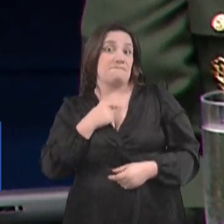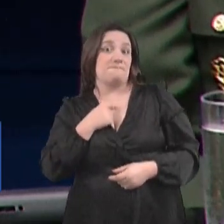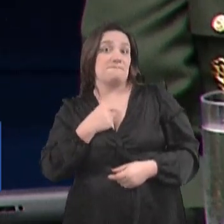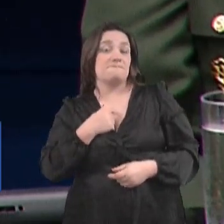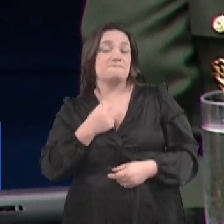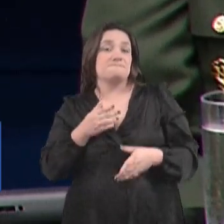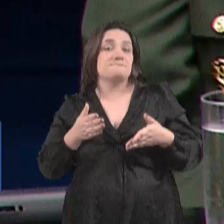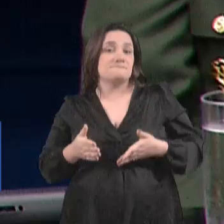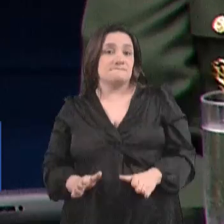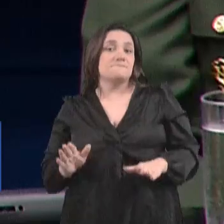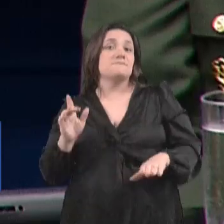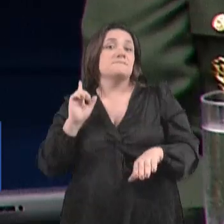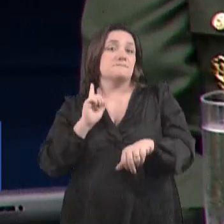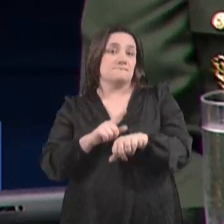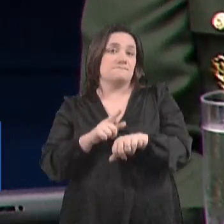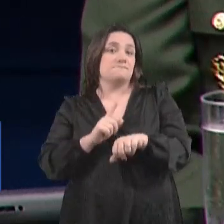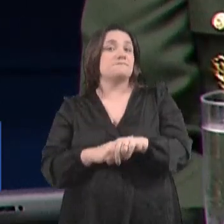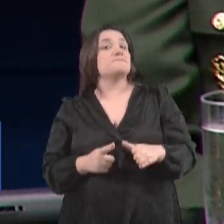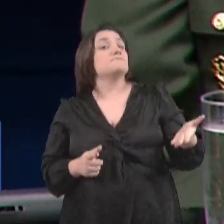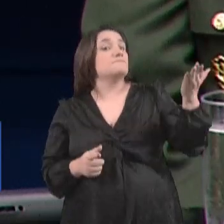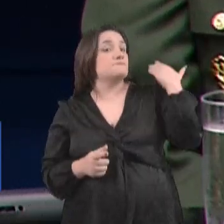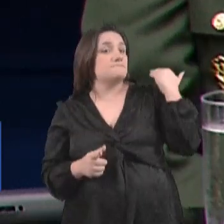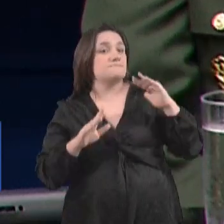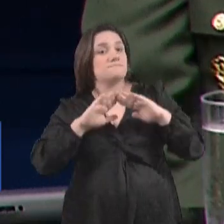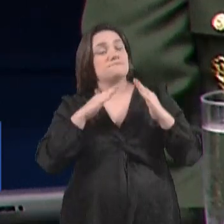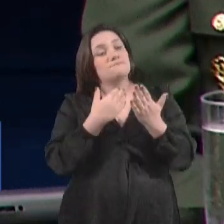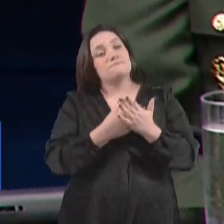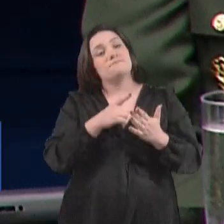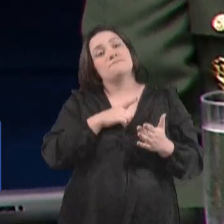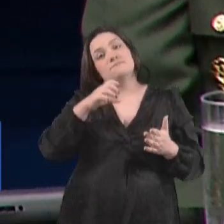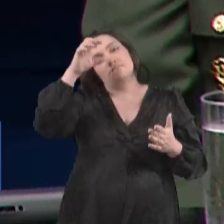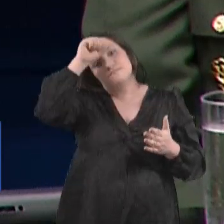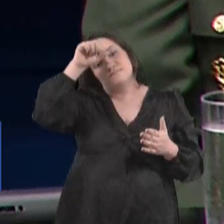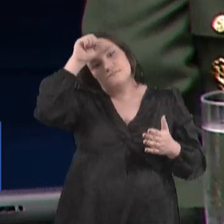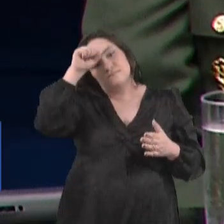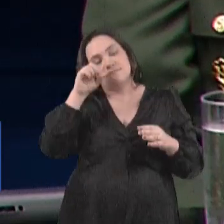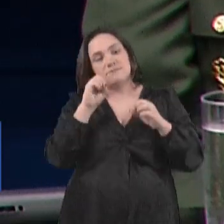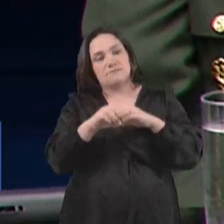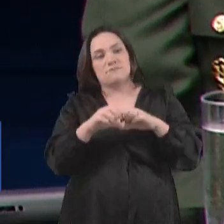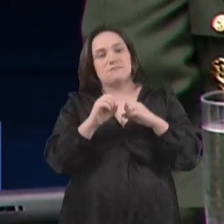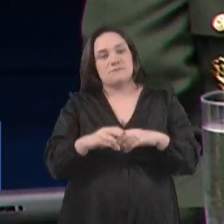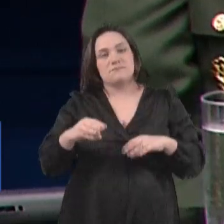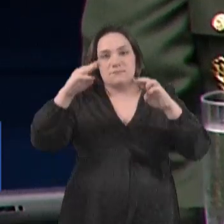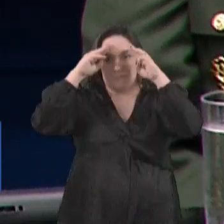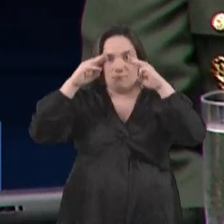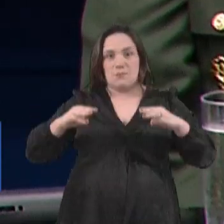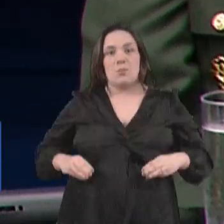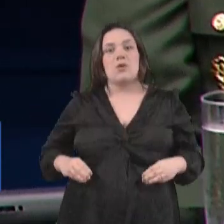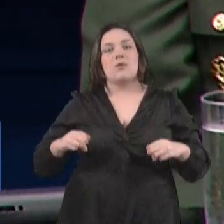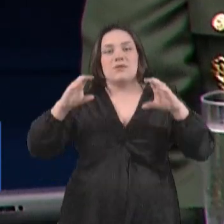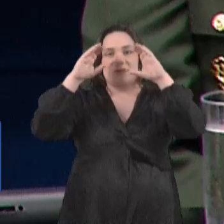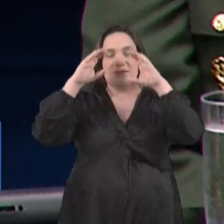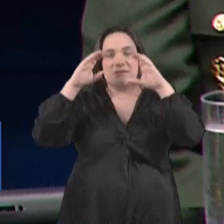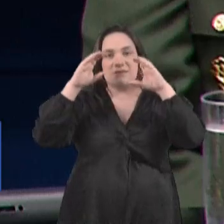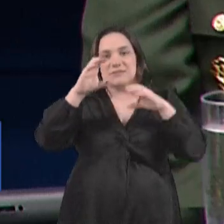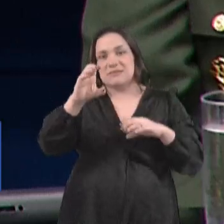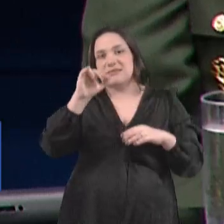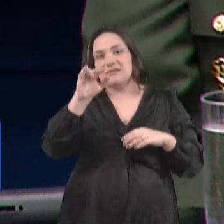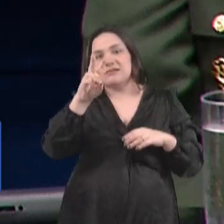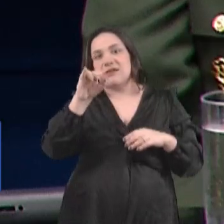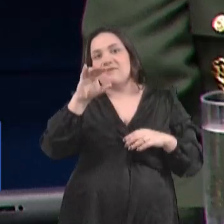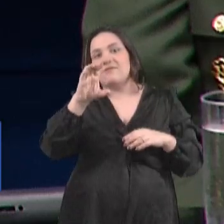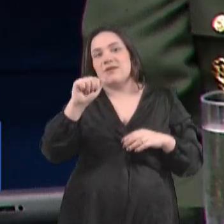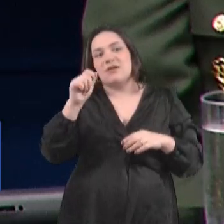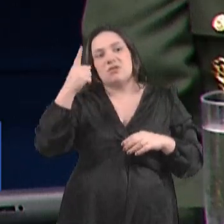nós aprendíamos na escola educação moral e cívica. Nós aprendíamos a conhecer